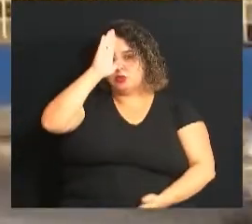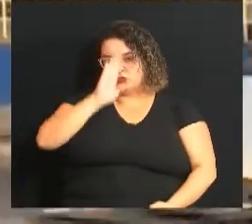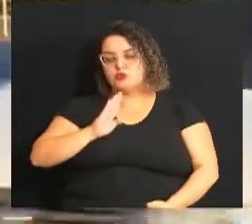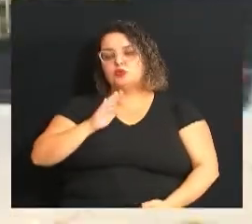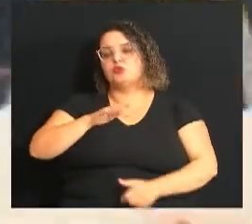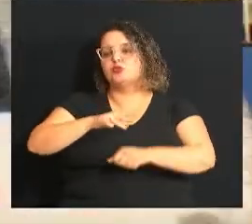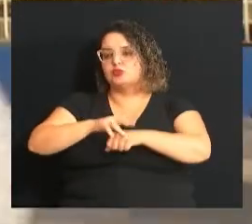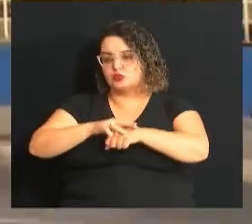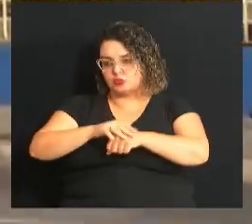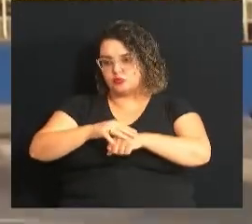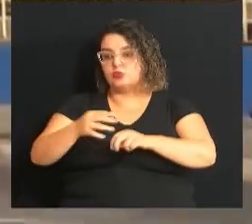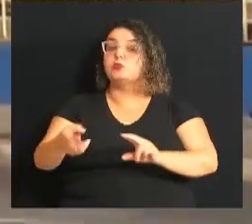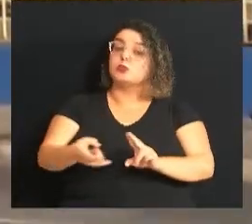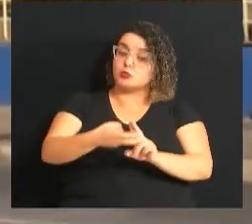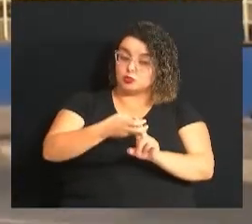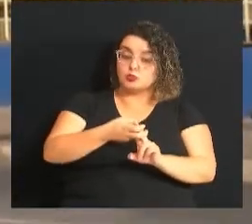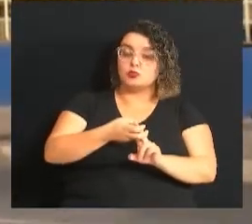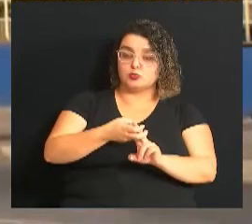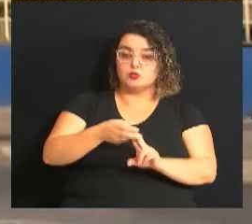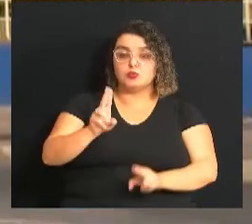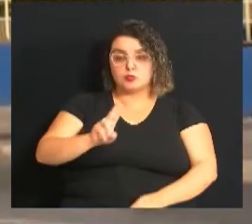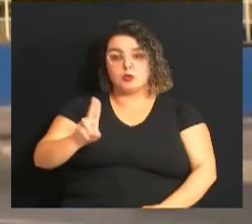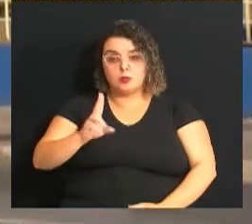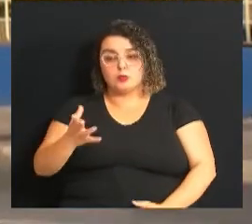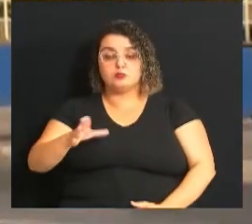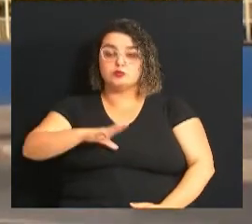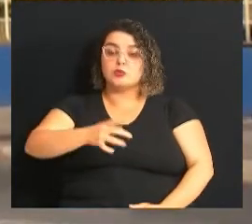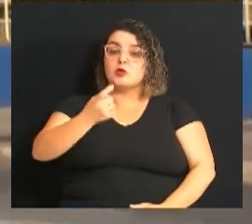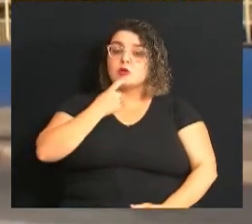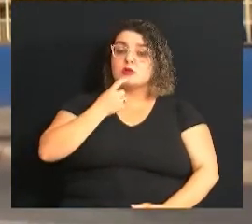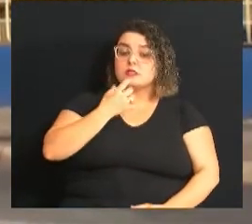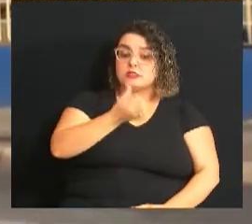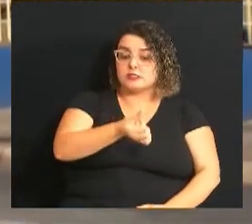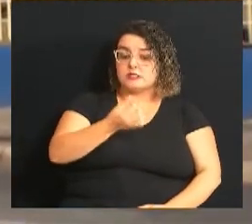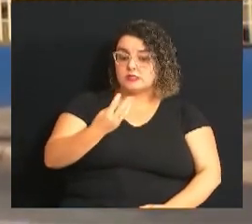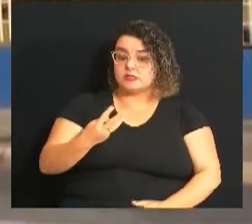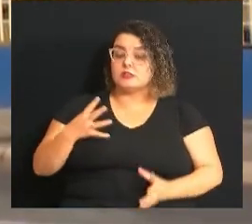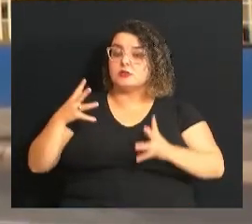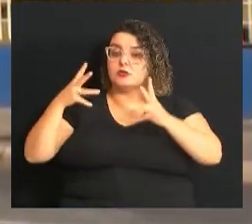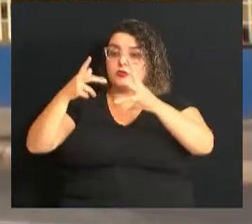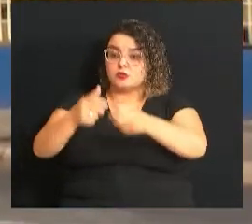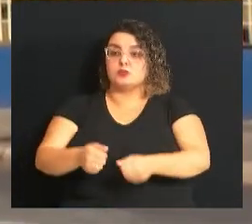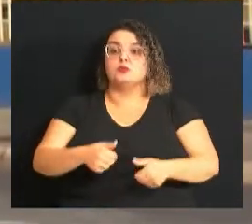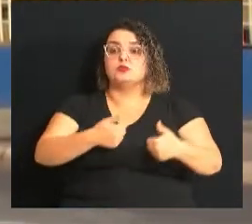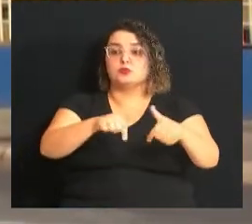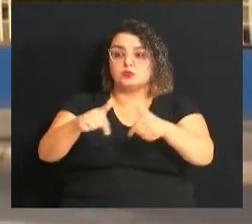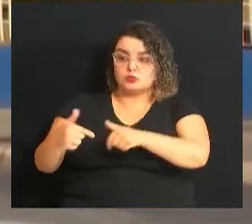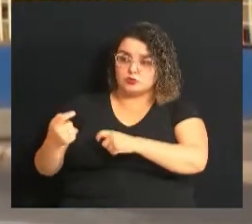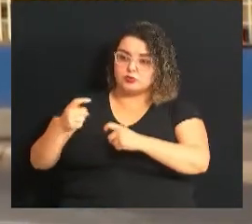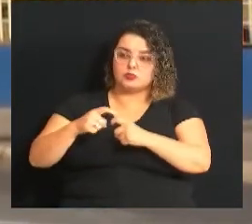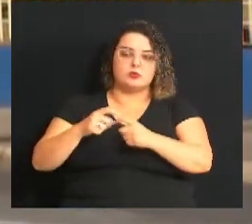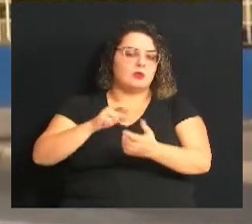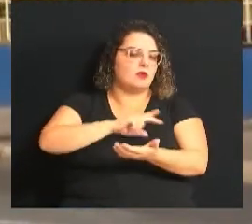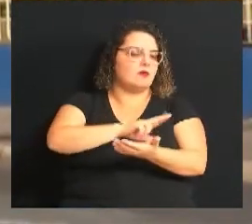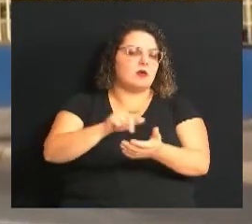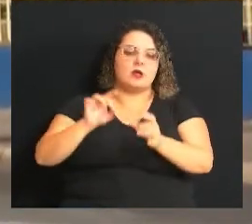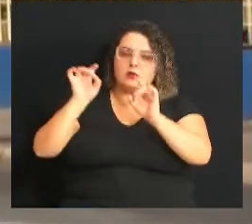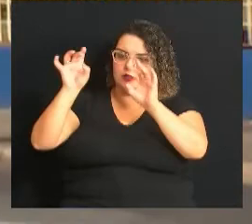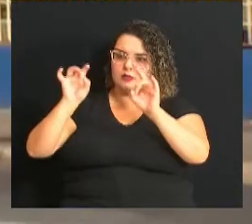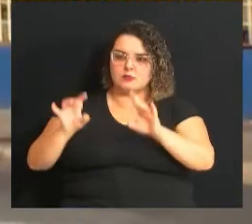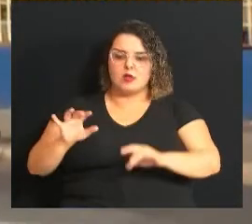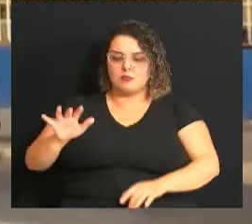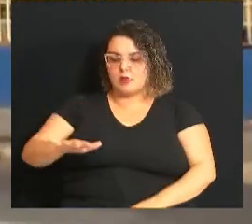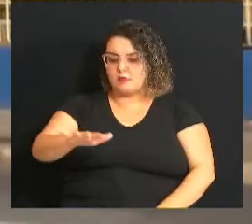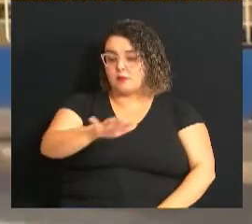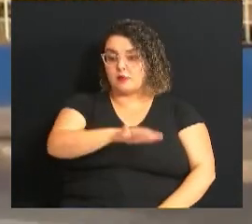doenças por meio do SUS. Campinas possui 63 ao todo, nos quais trabalham médicos de várias especialidades.